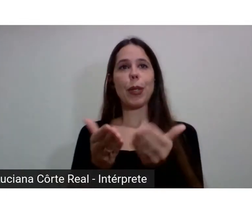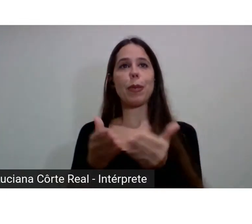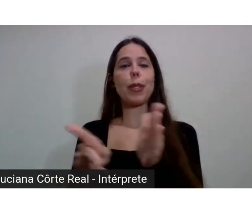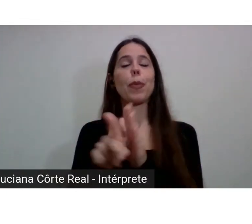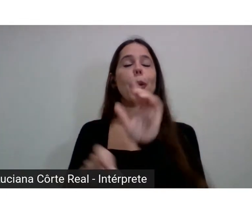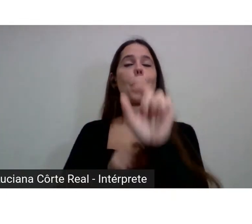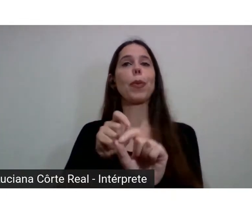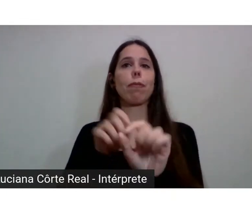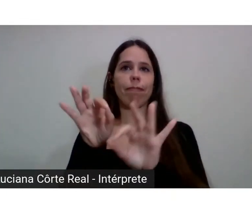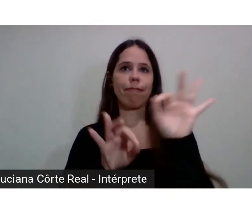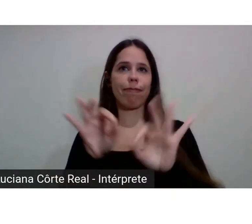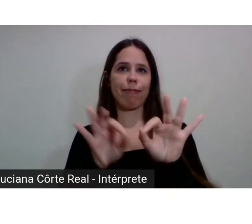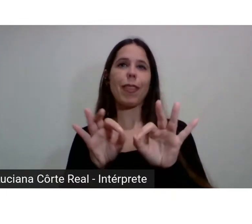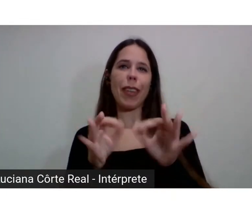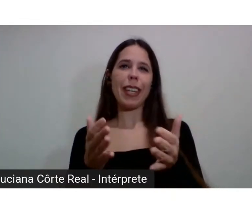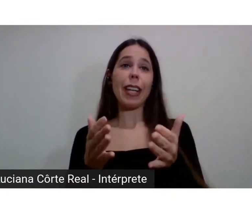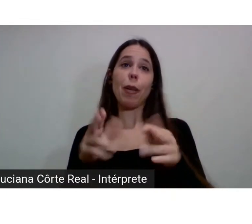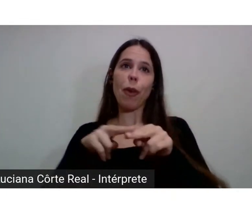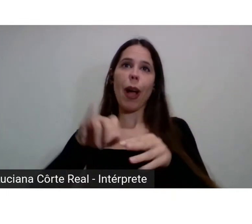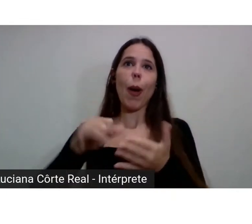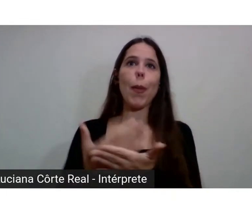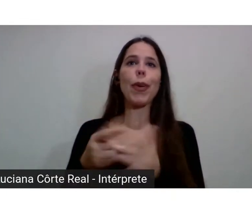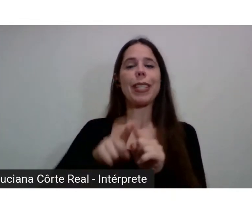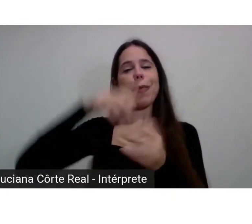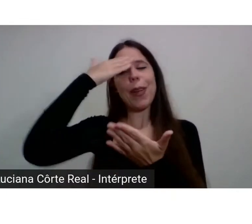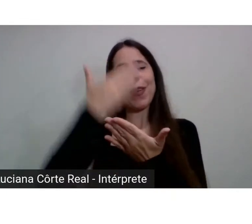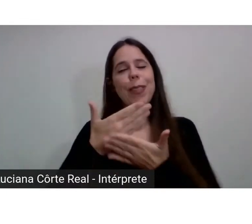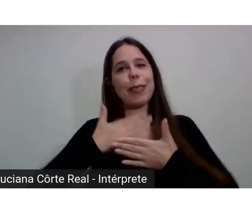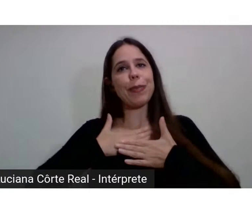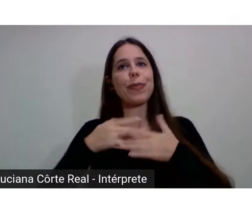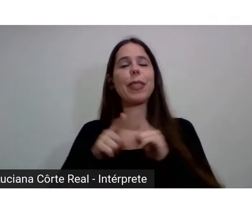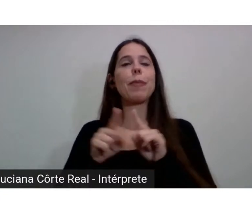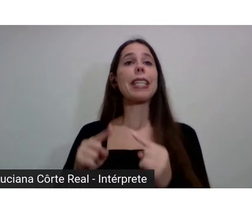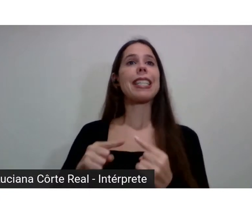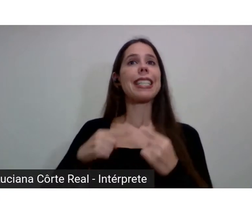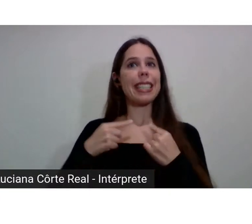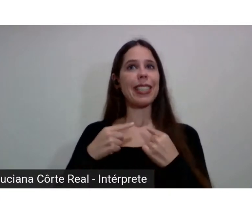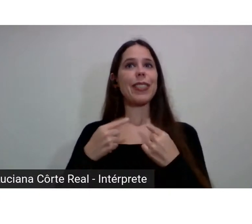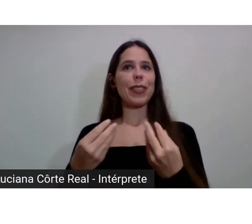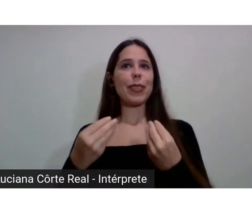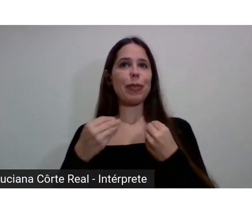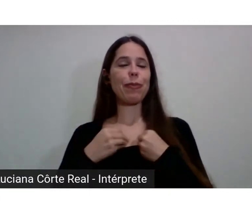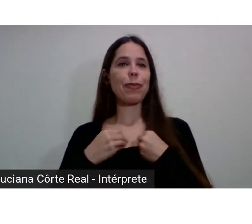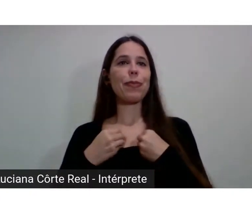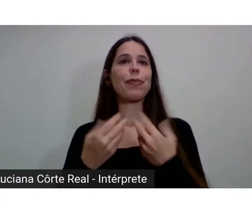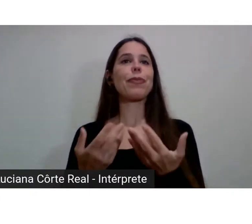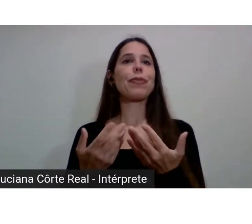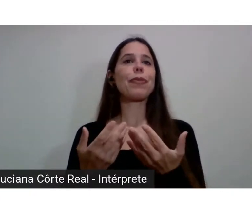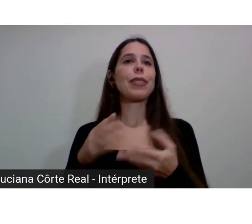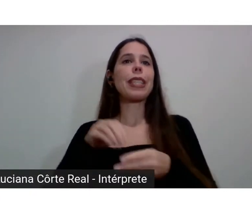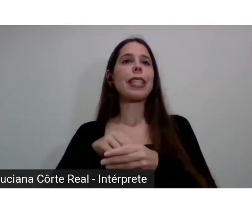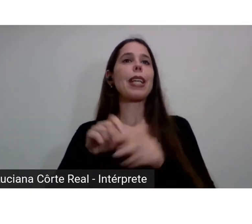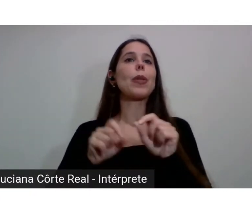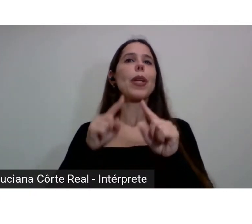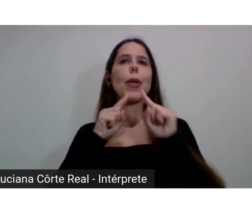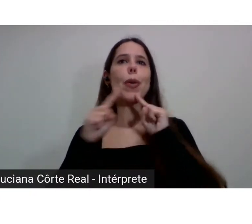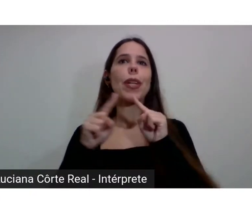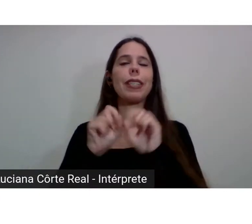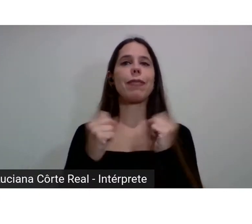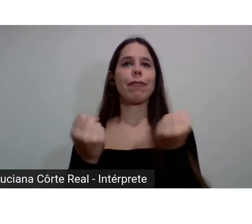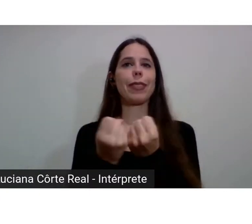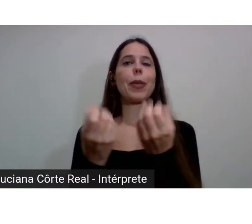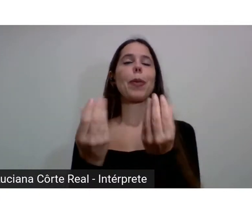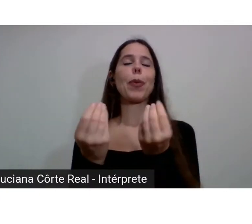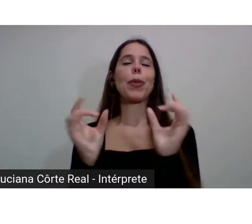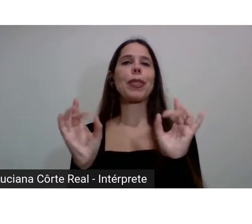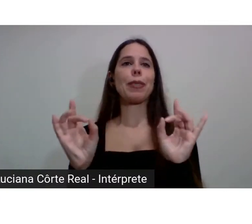pela oportunidade, pela confiança e também pelo desafio que impõe na coordenação desse seminário tão especial